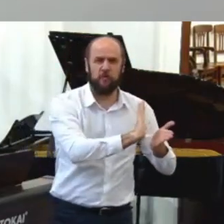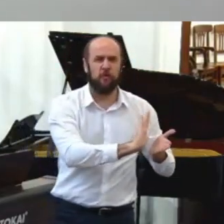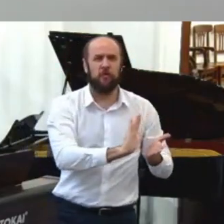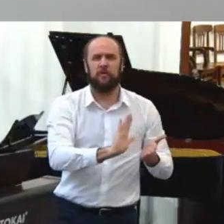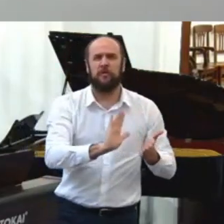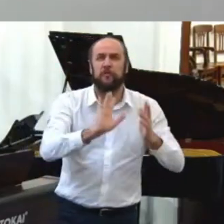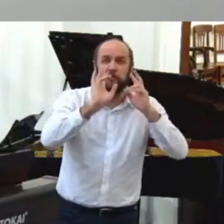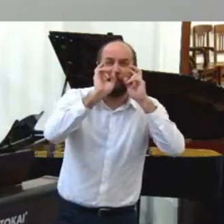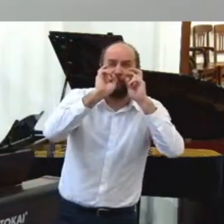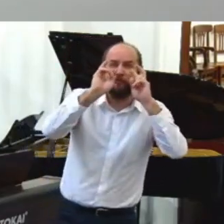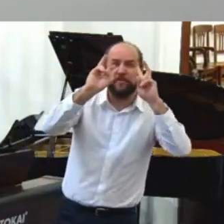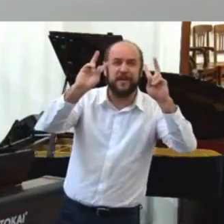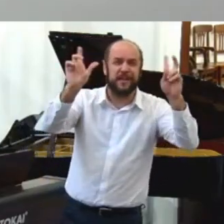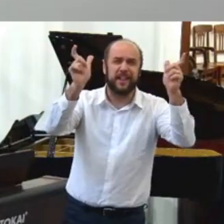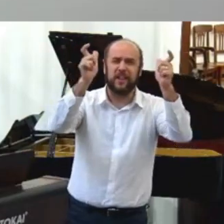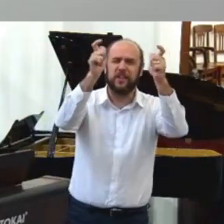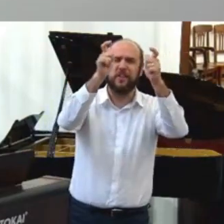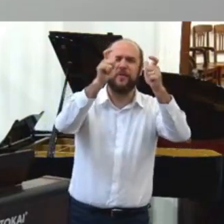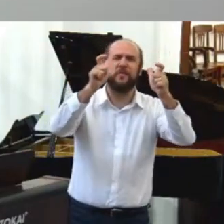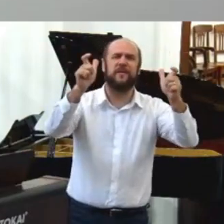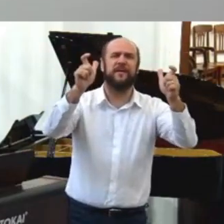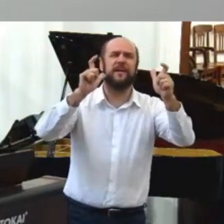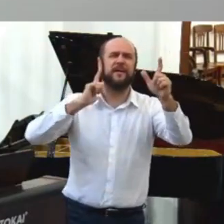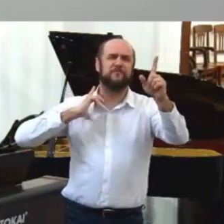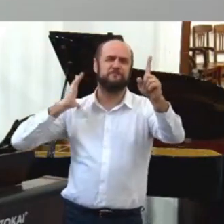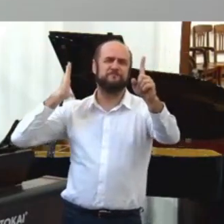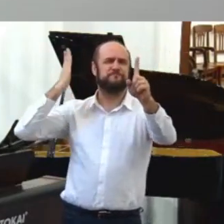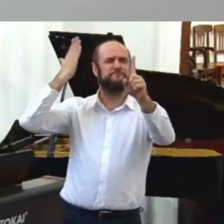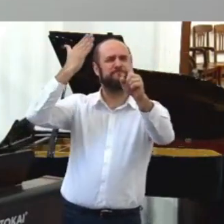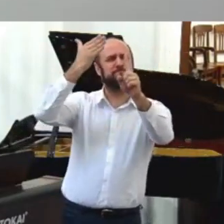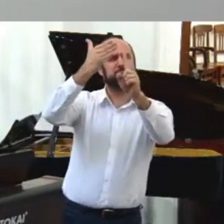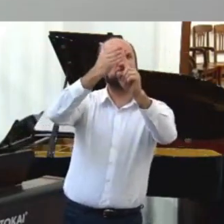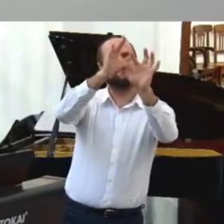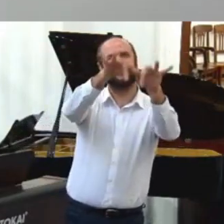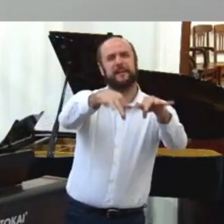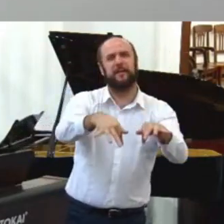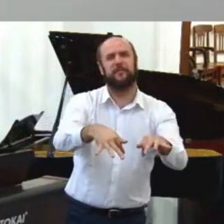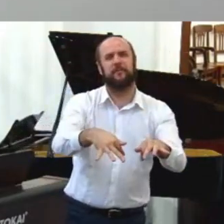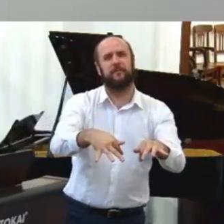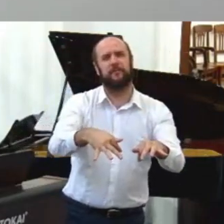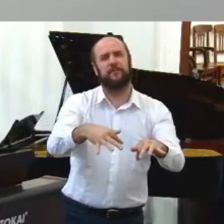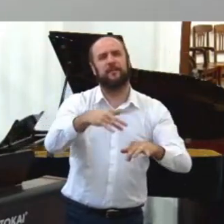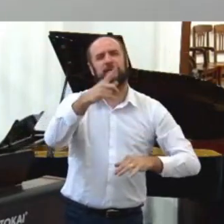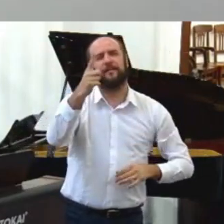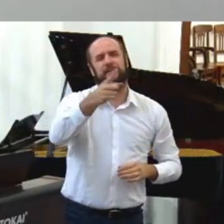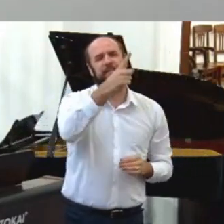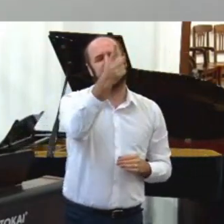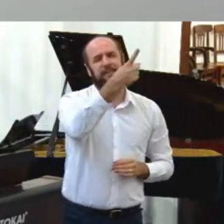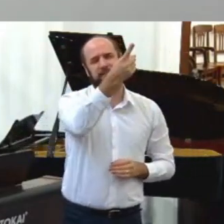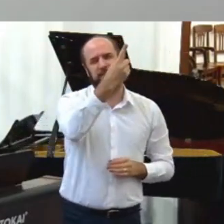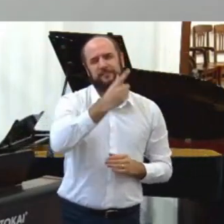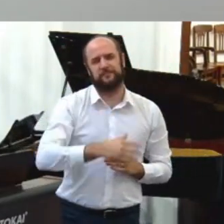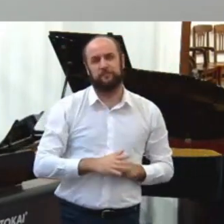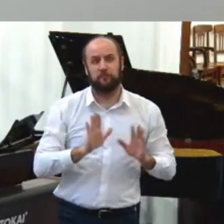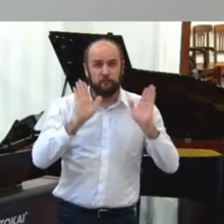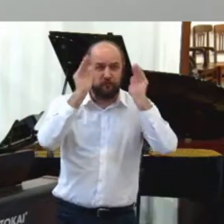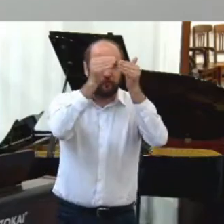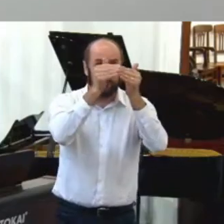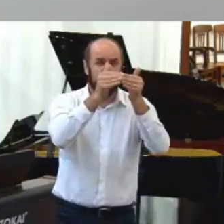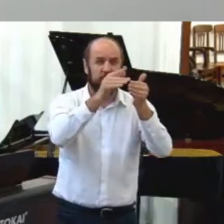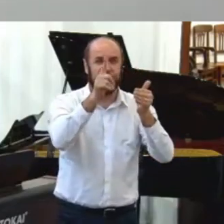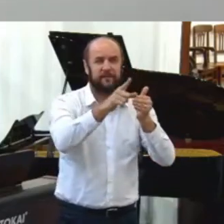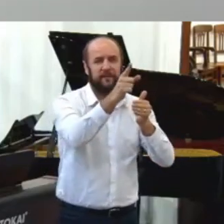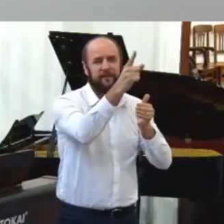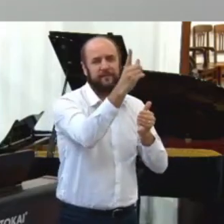os meus olhos num lugar que é linha de chegada. Põe a eternidade nos meus olhos. Quando nós olhamos para